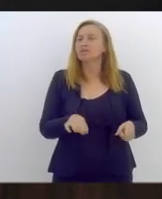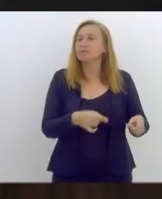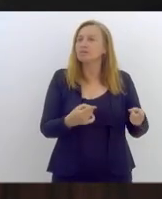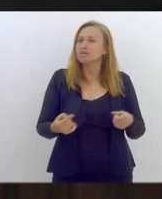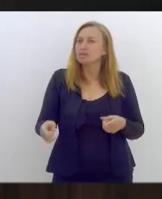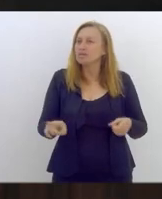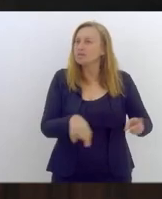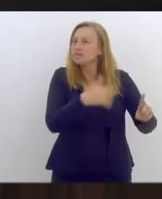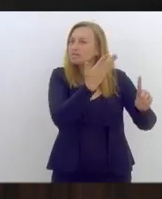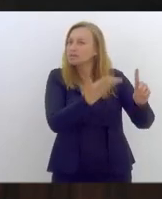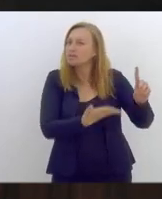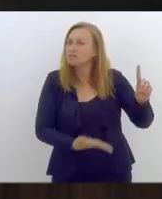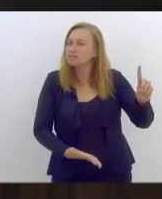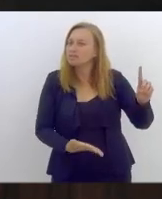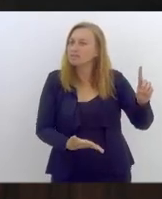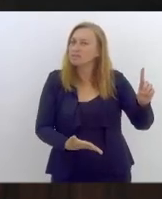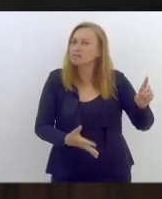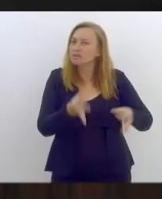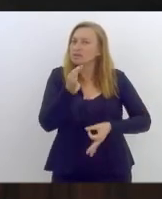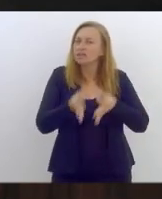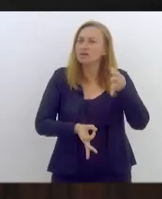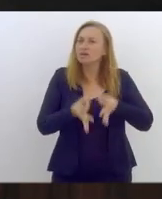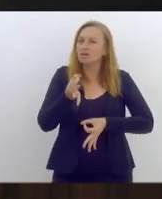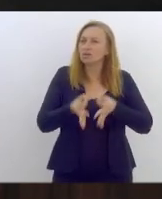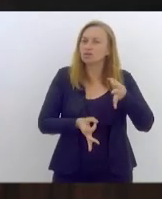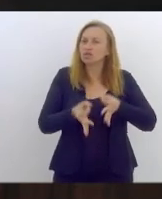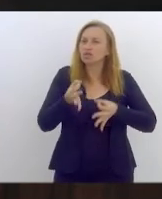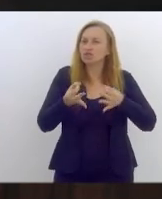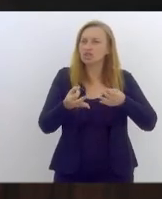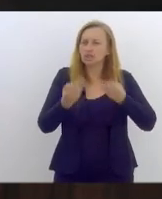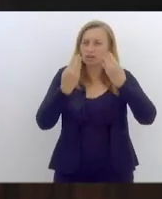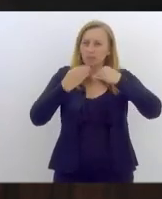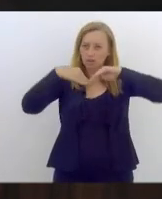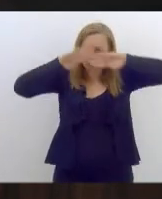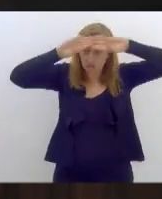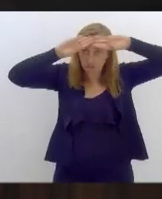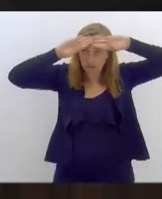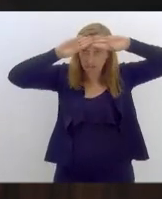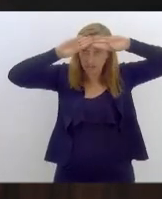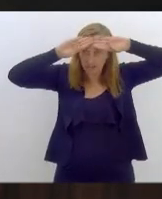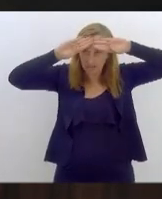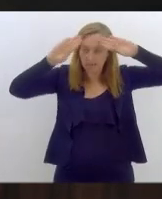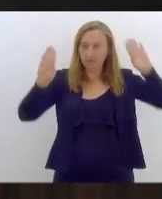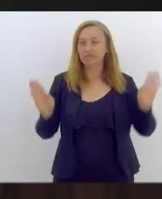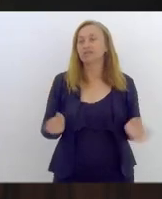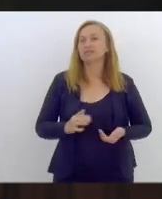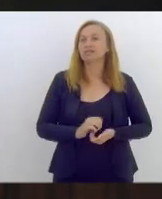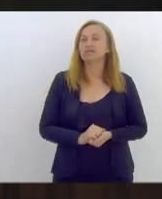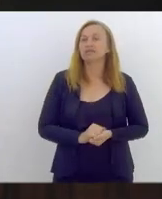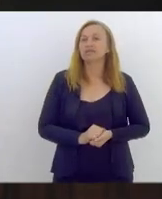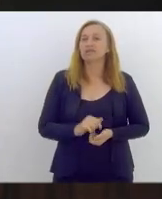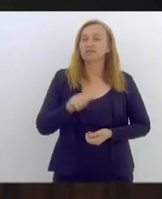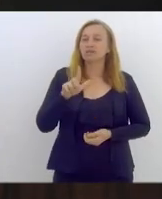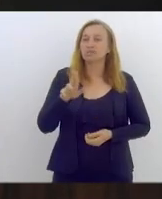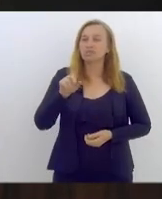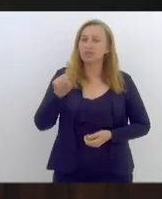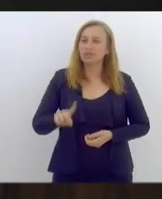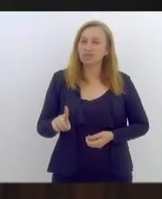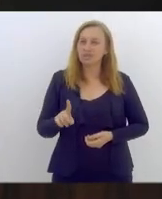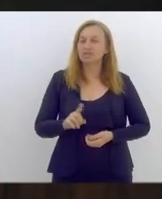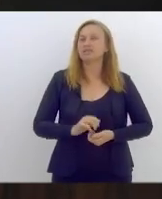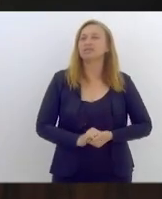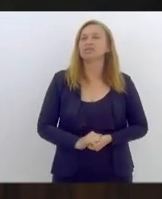musical invoca a justiça do orixá Xangô. Para quem não sabe, Muniz Sodré é Obá